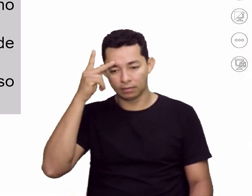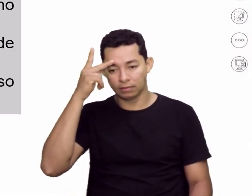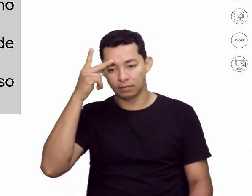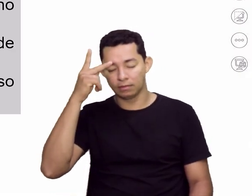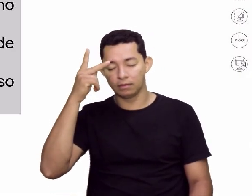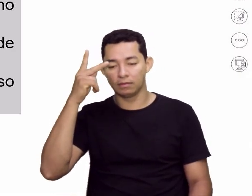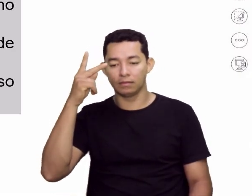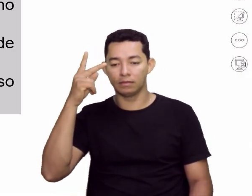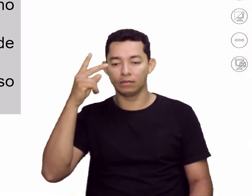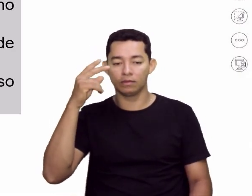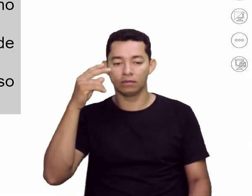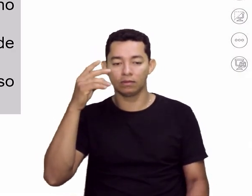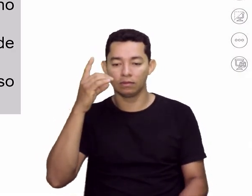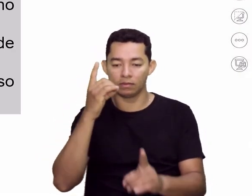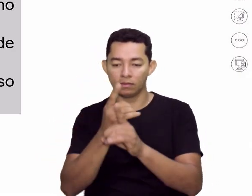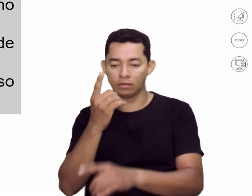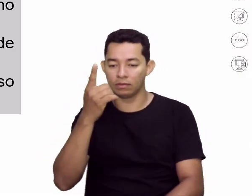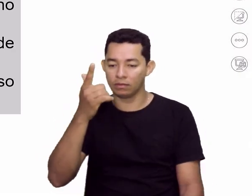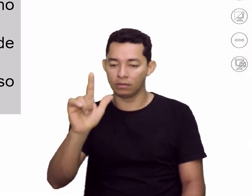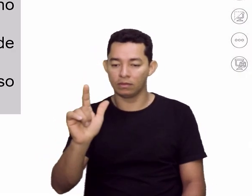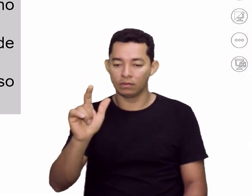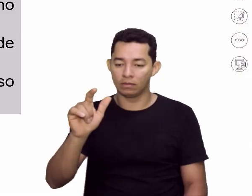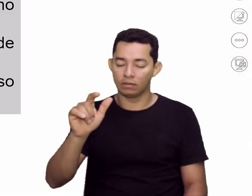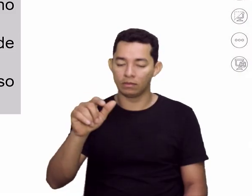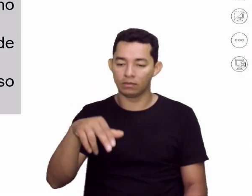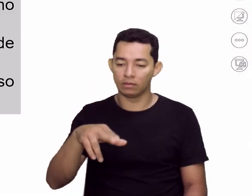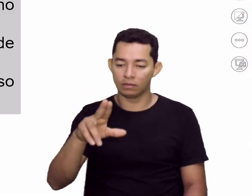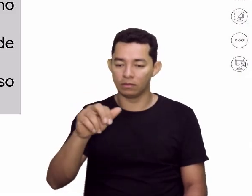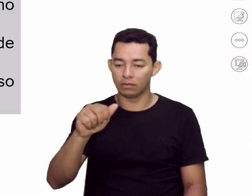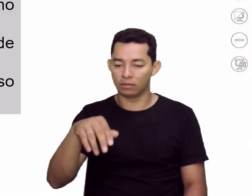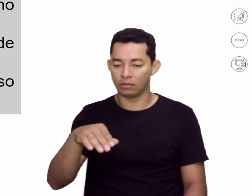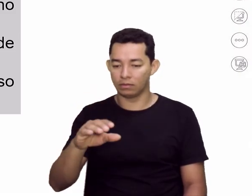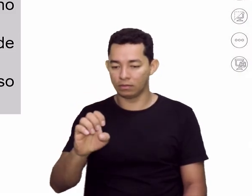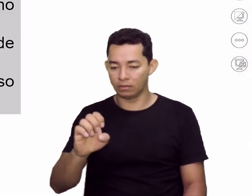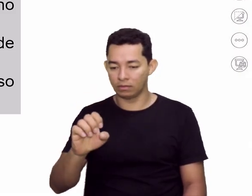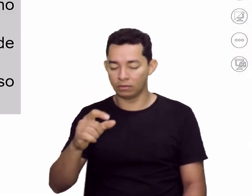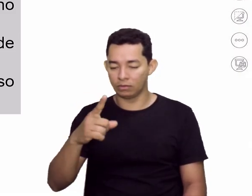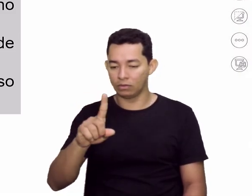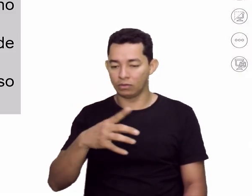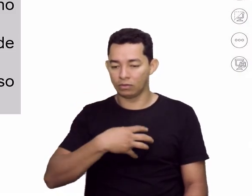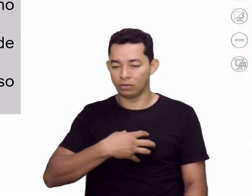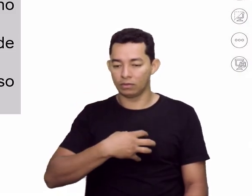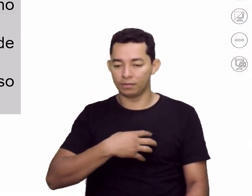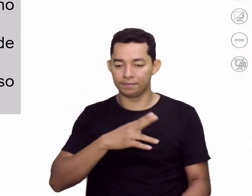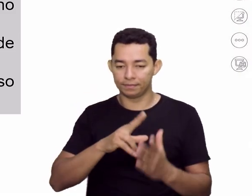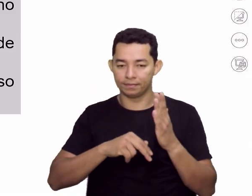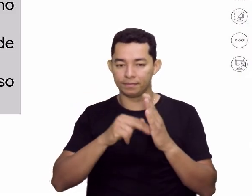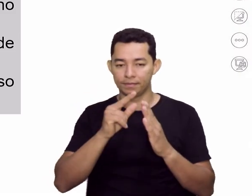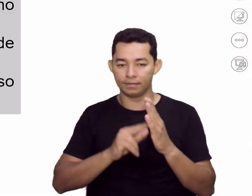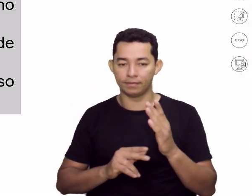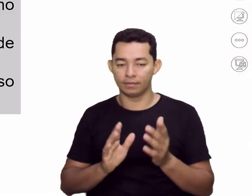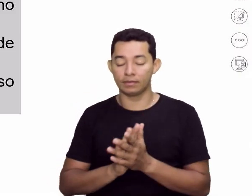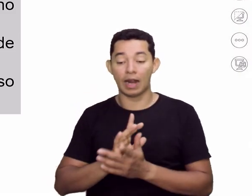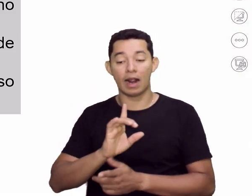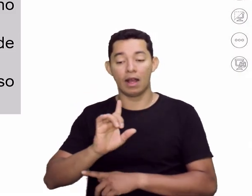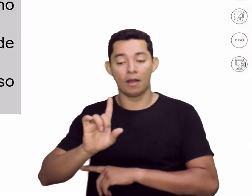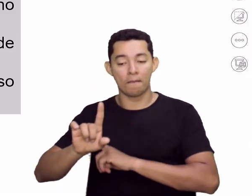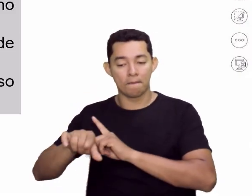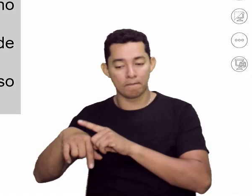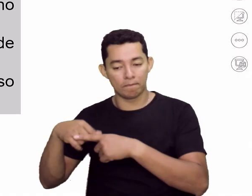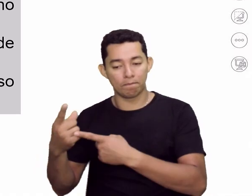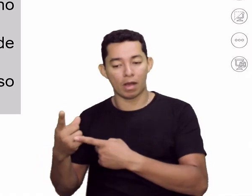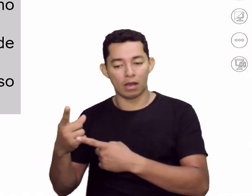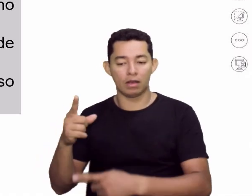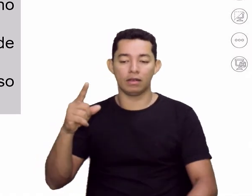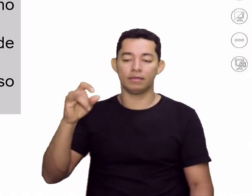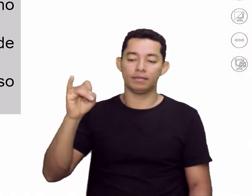outras nuances, outras maneiras, né? Então, por isso tem esse momento aqui do pós-impressionismo,